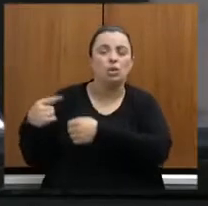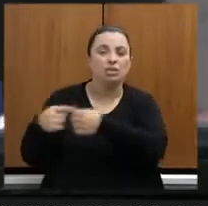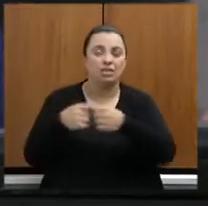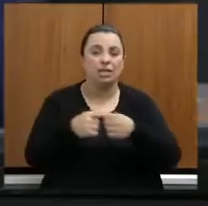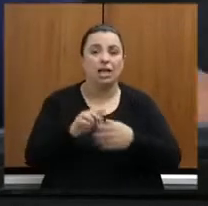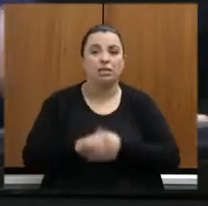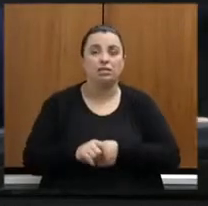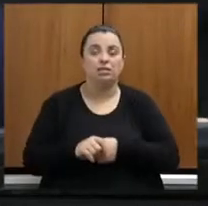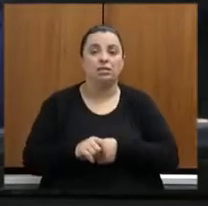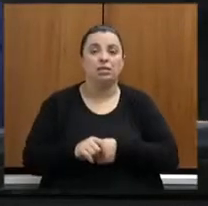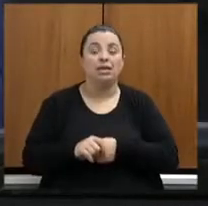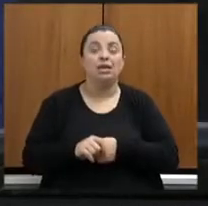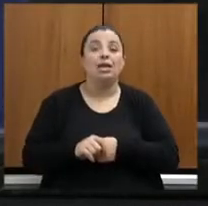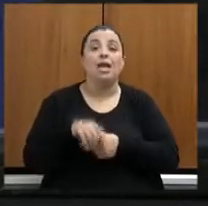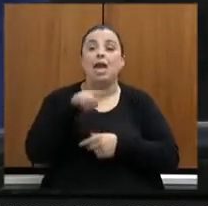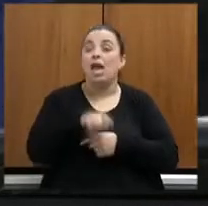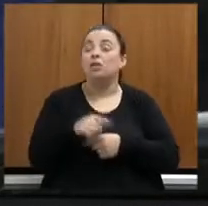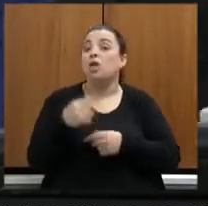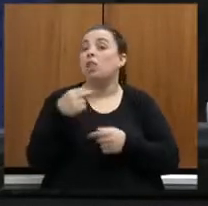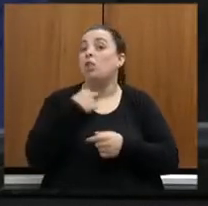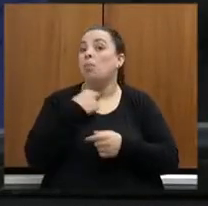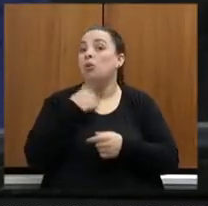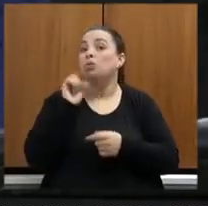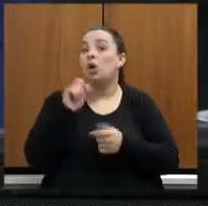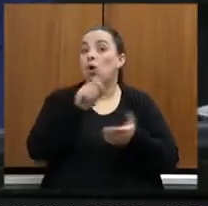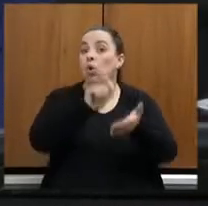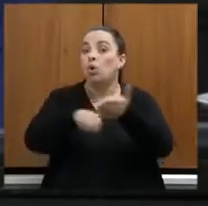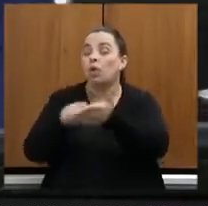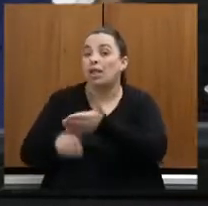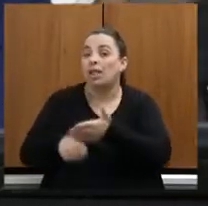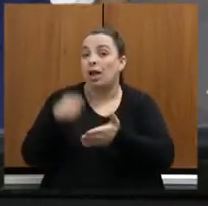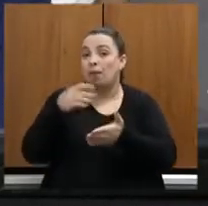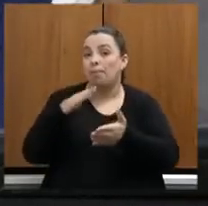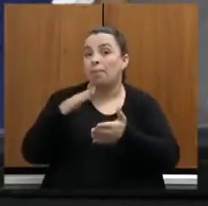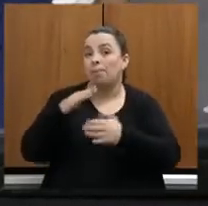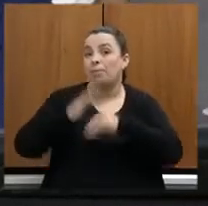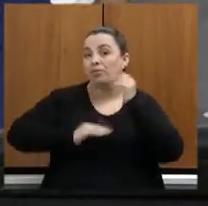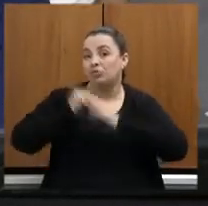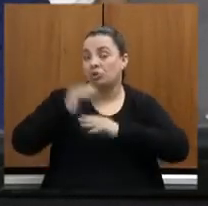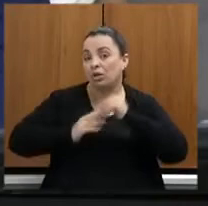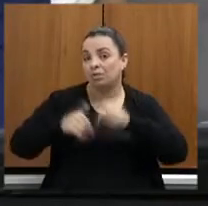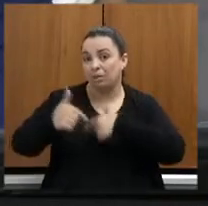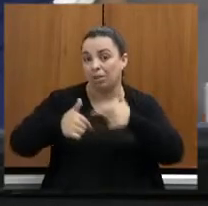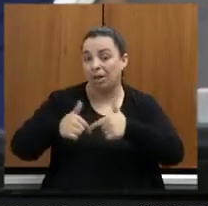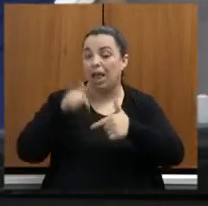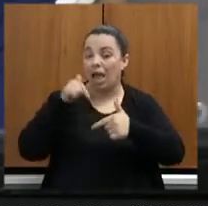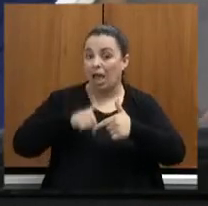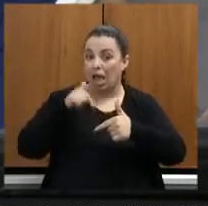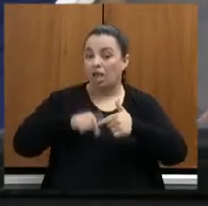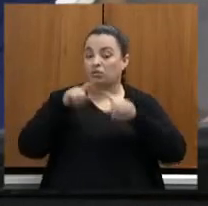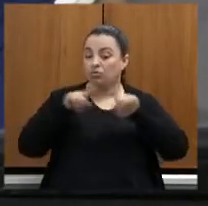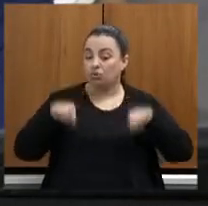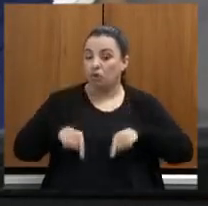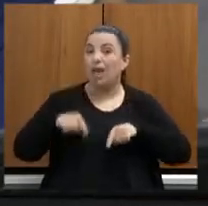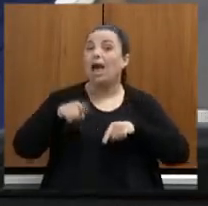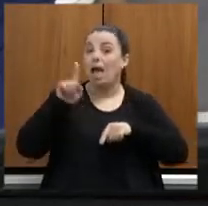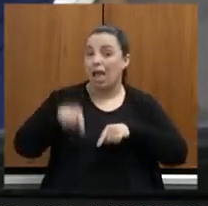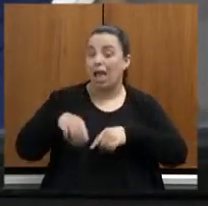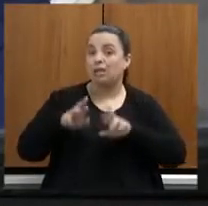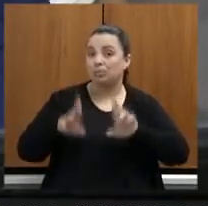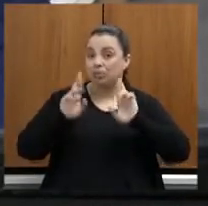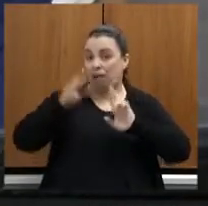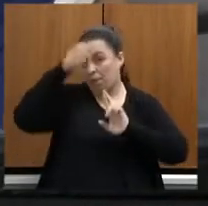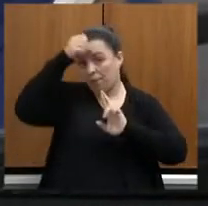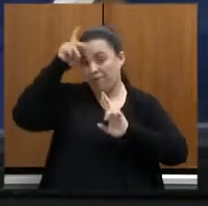para trabalhar esse nacionais vão ser contratados pelo pela própria prefeitura Então a gente tem que